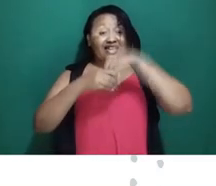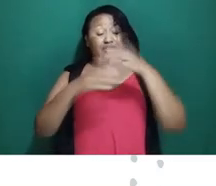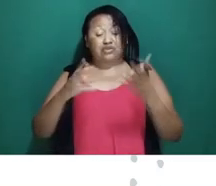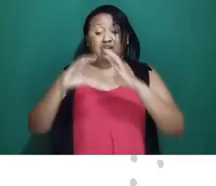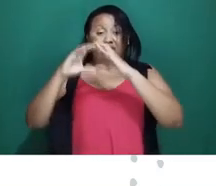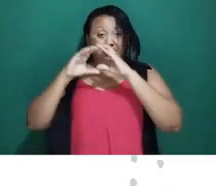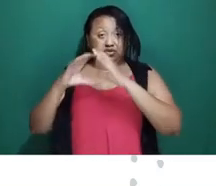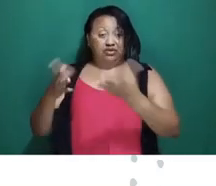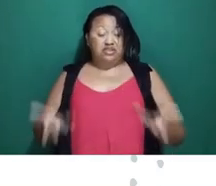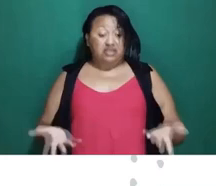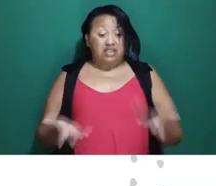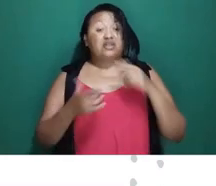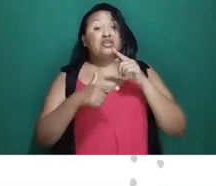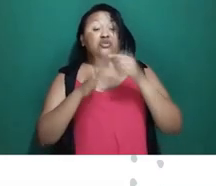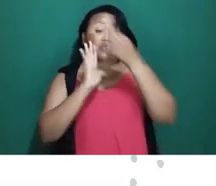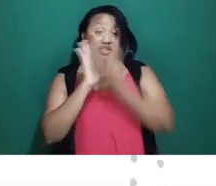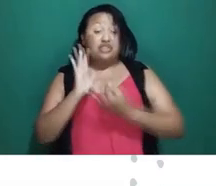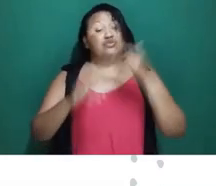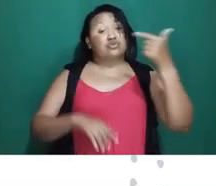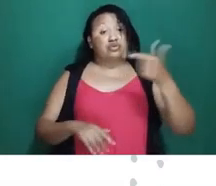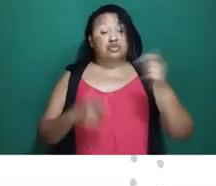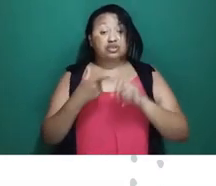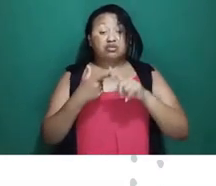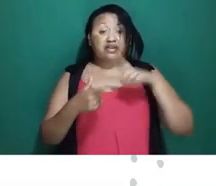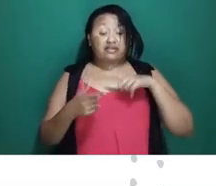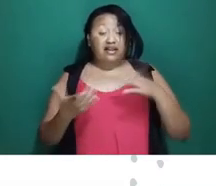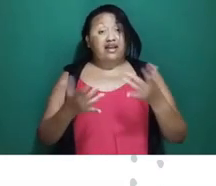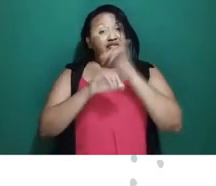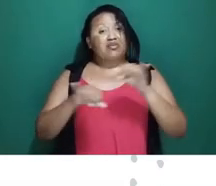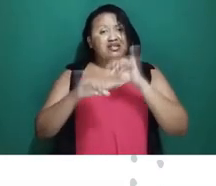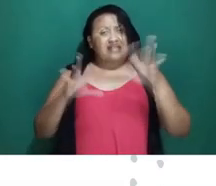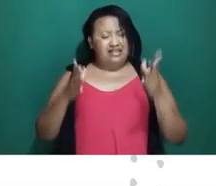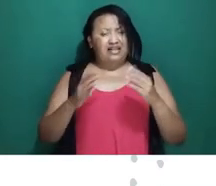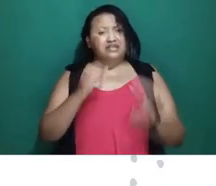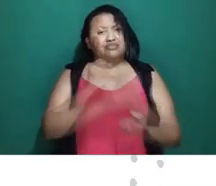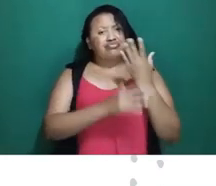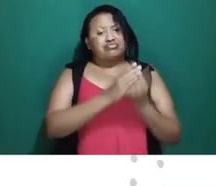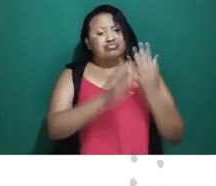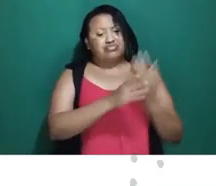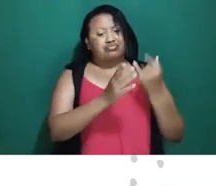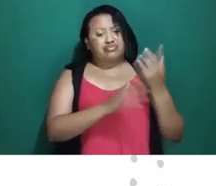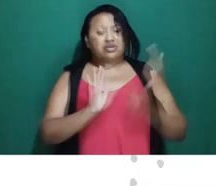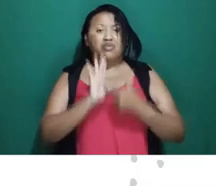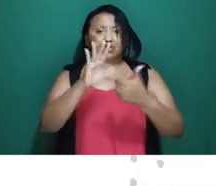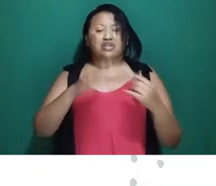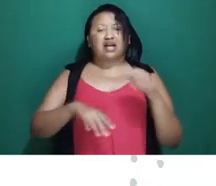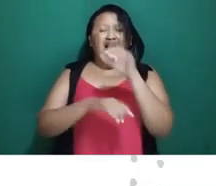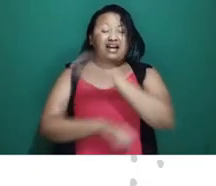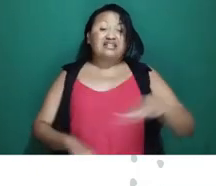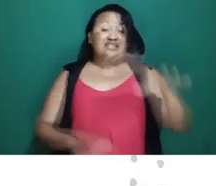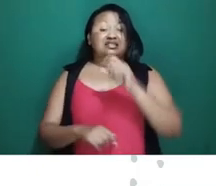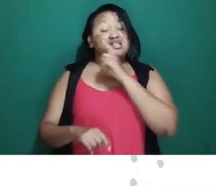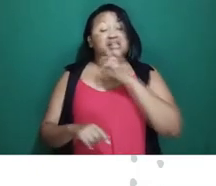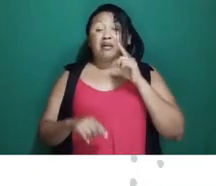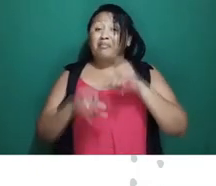tem a retratação né a matéria da Folha de Pernambuco reproduzir a retratação da rede de lanchonete